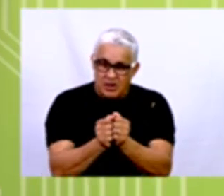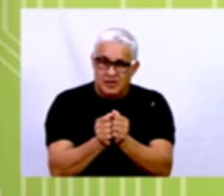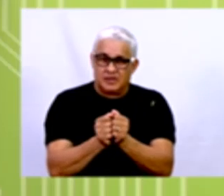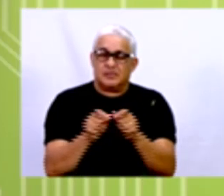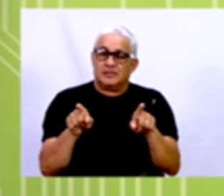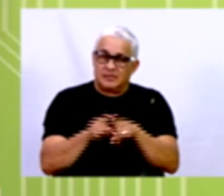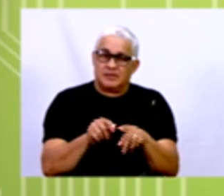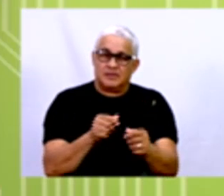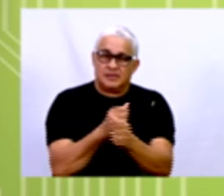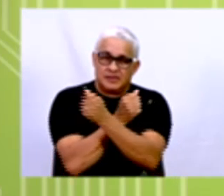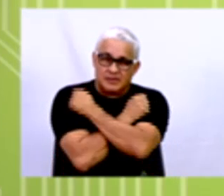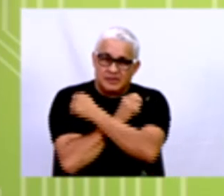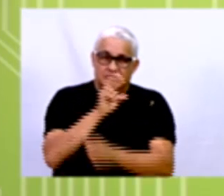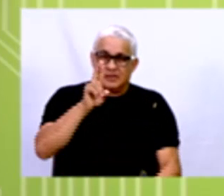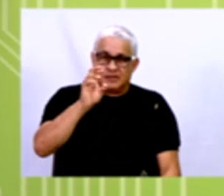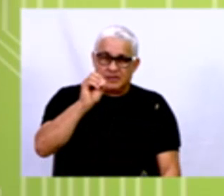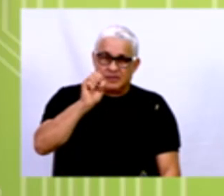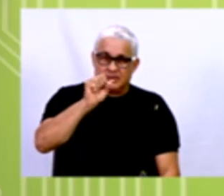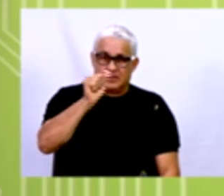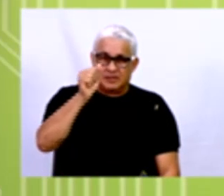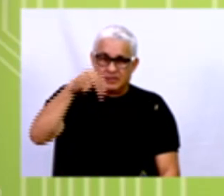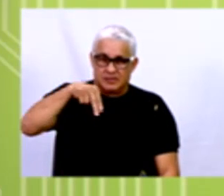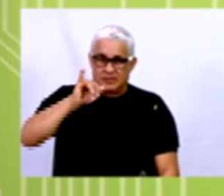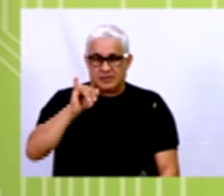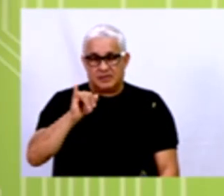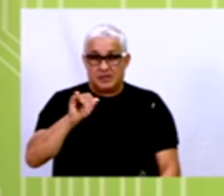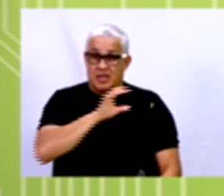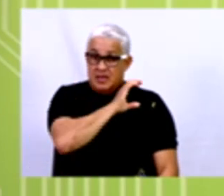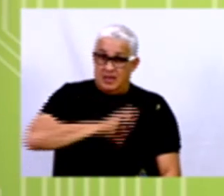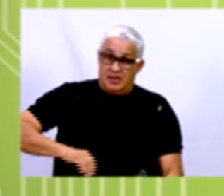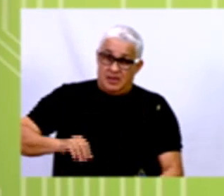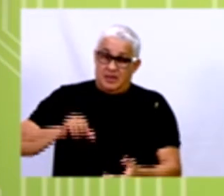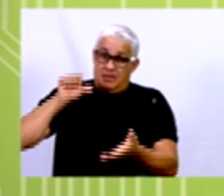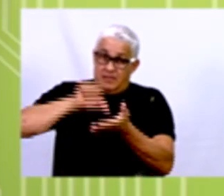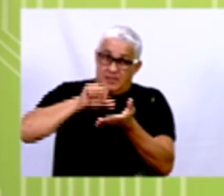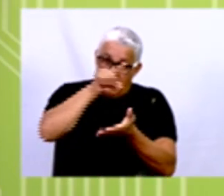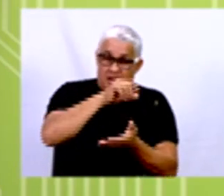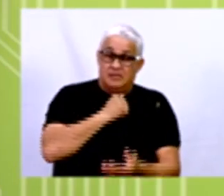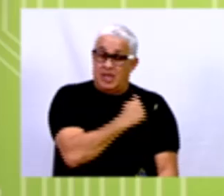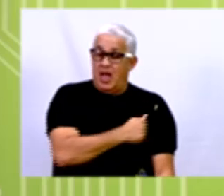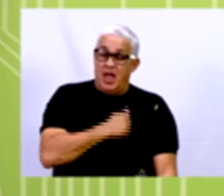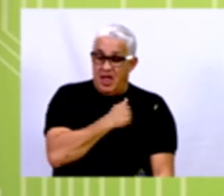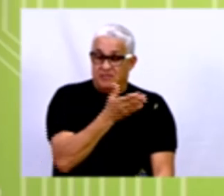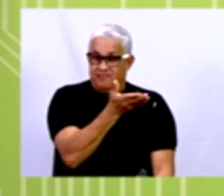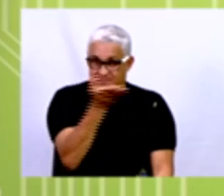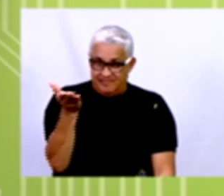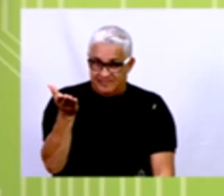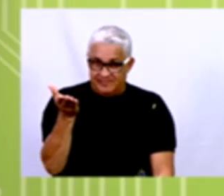abração para a professora Rosane, que é a coordenadora do polo de lá. Estou com muita saudade de vocês,